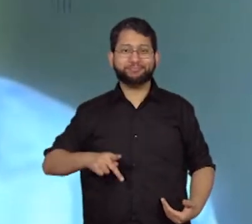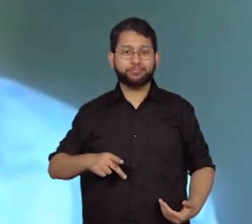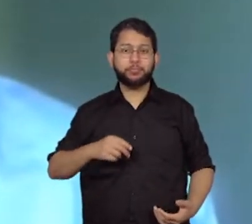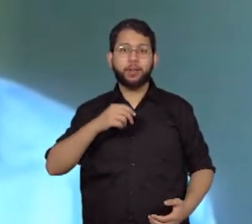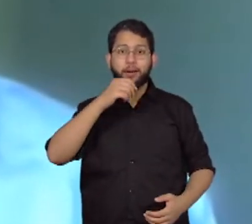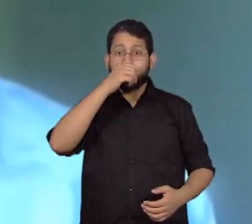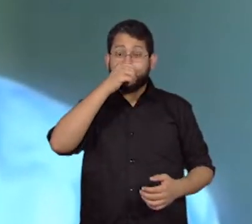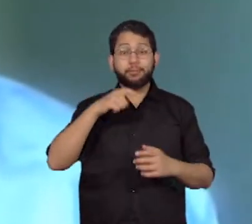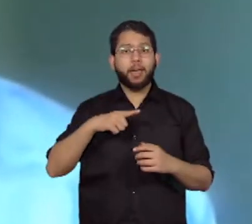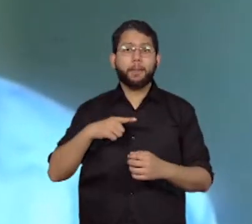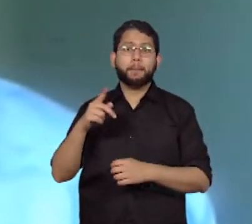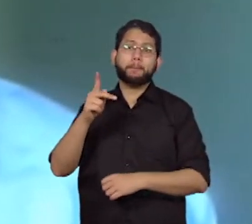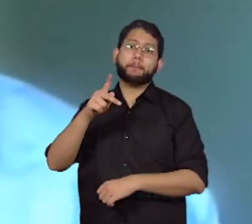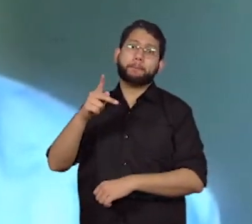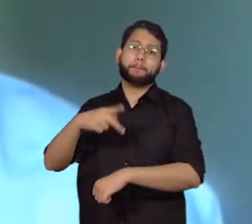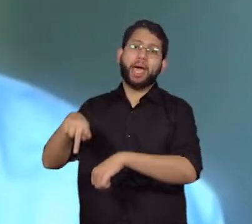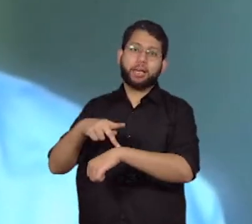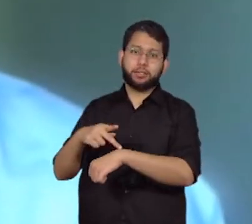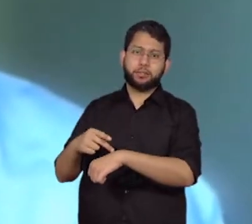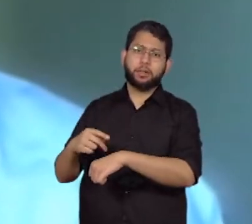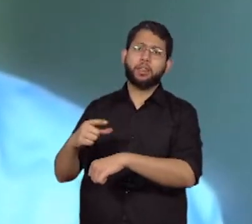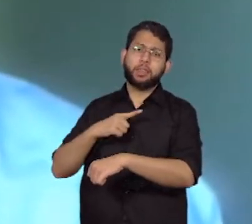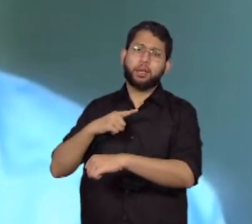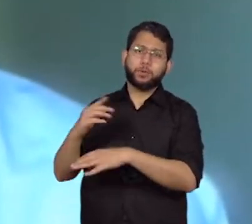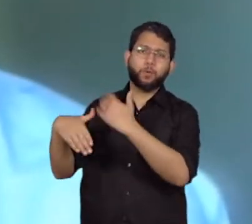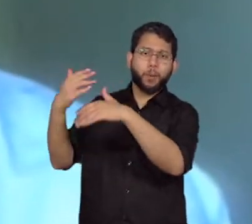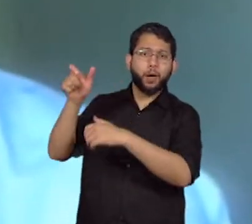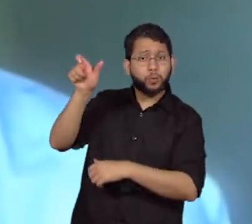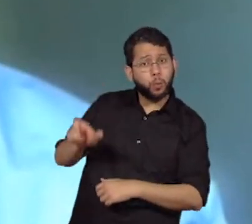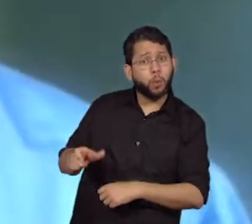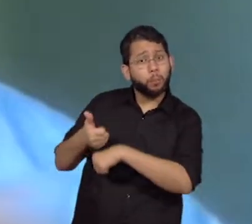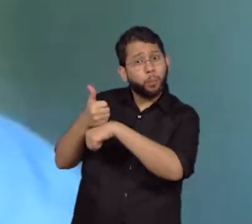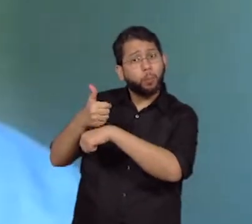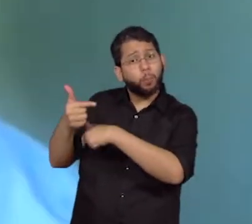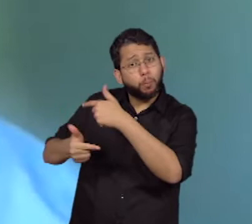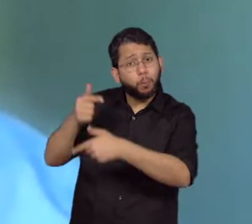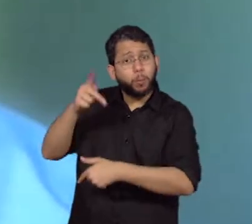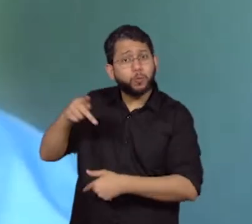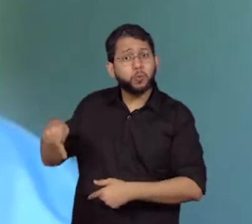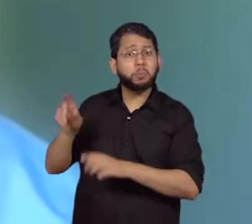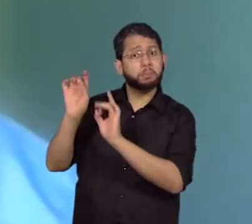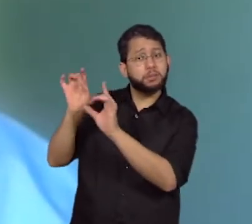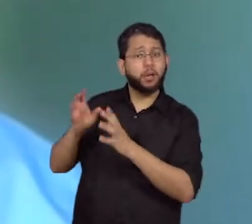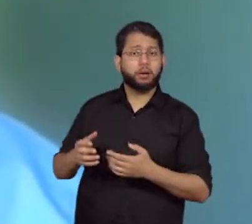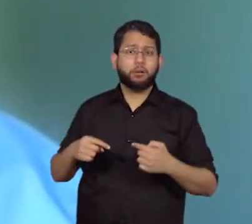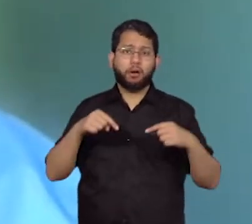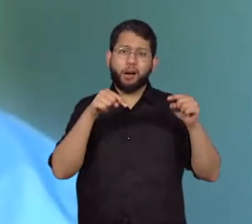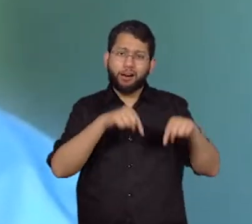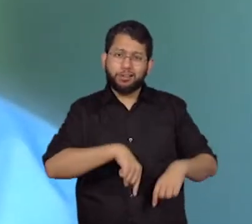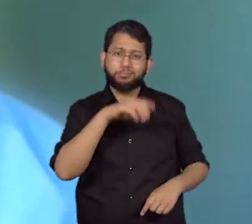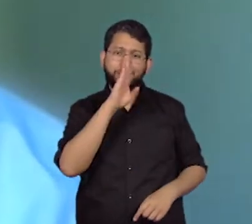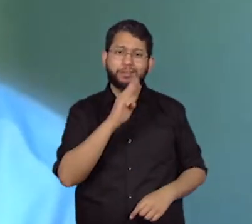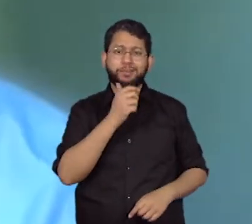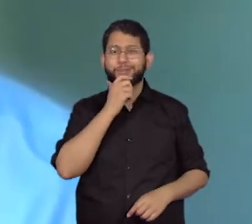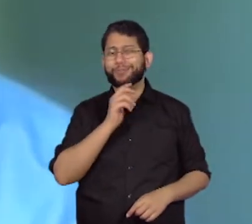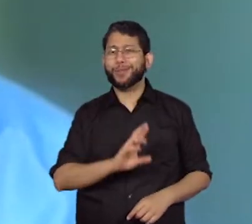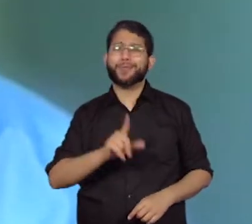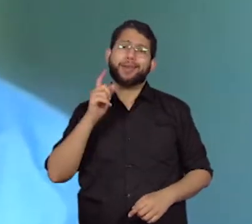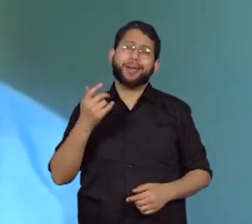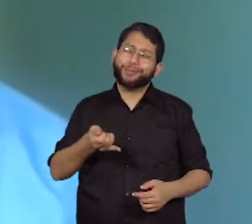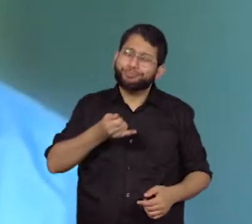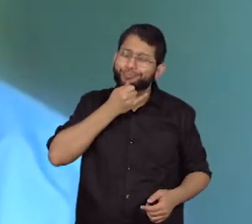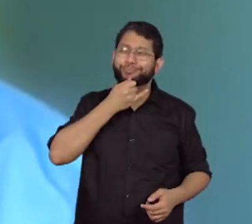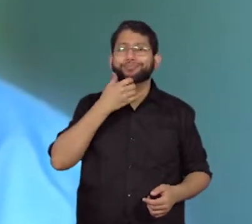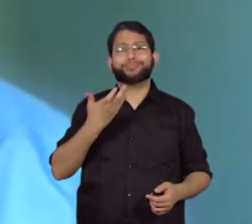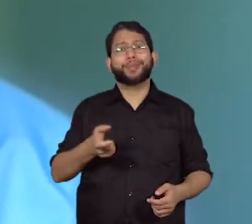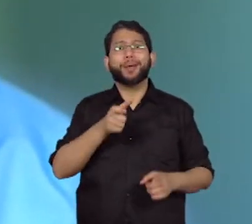Como nos países desenvolvidos, de uma maneira geral, ele é um cara especial. Agora, no Brasil, a gente ainda não tem essa percepção, o que é muito